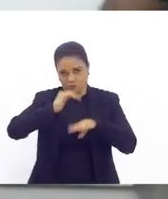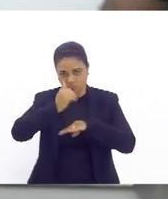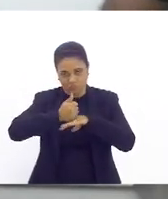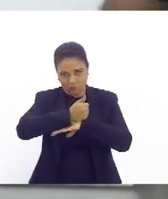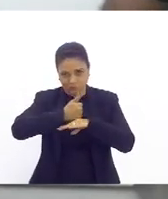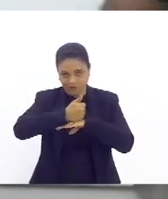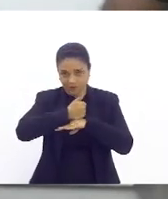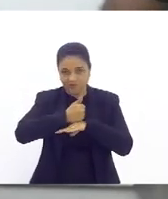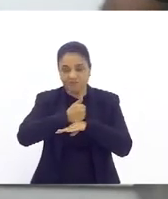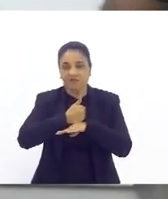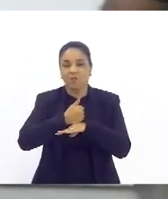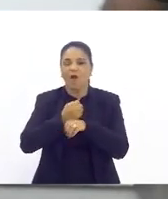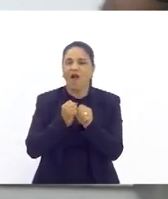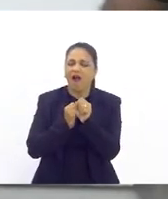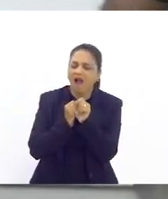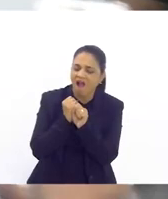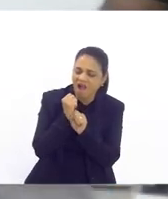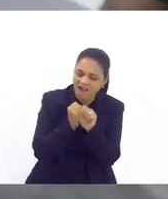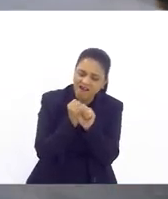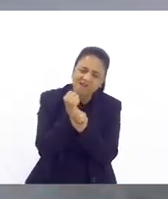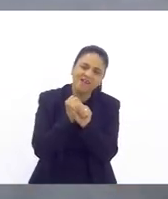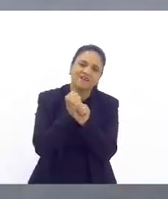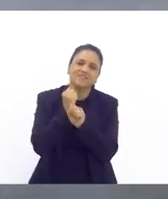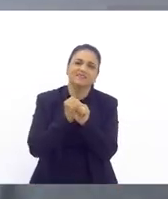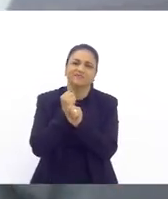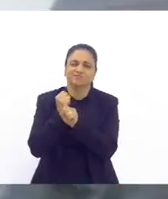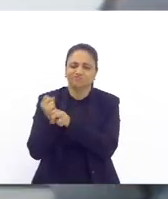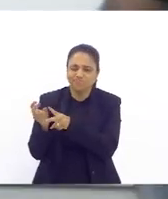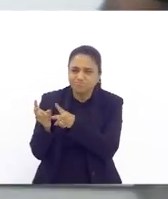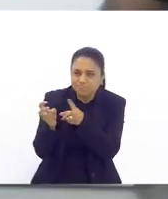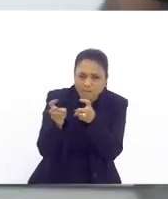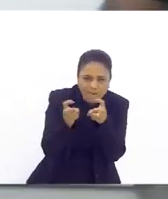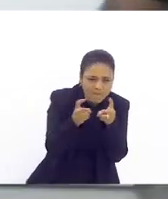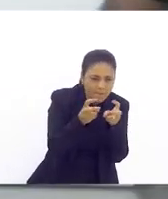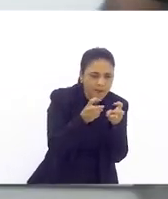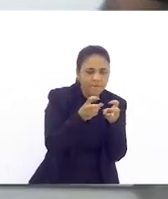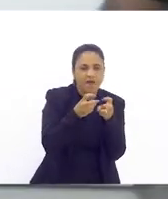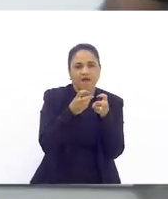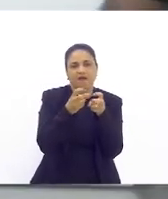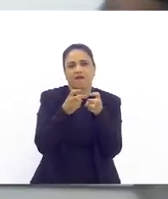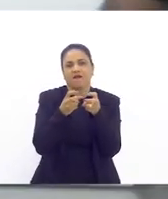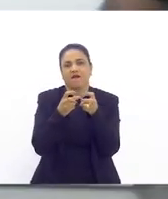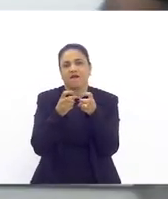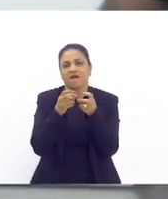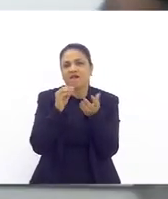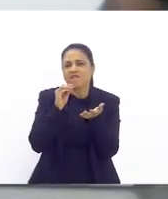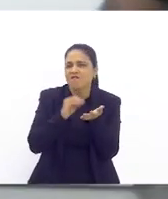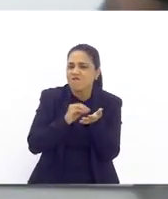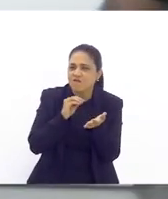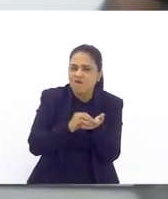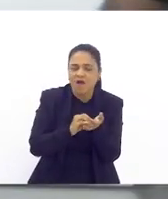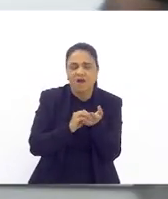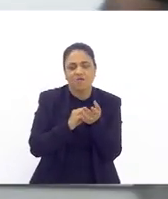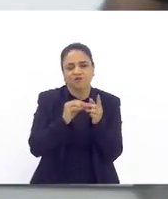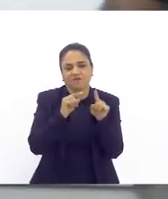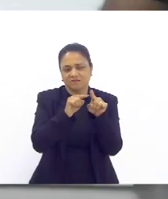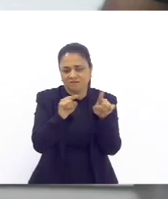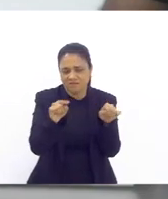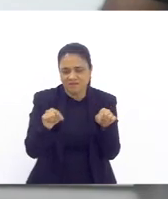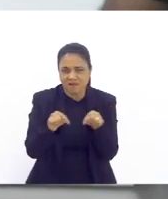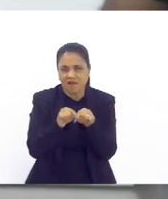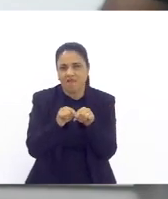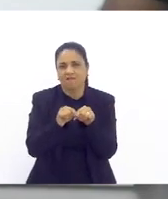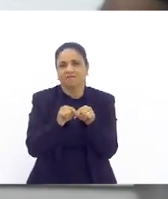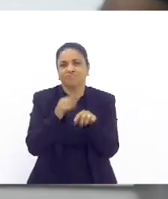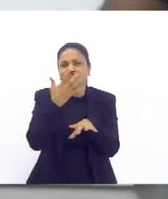nós temos identificado inúmeras carências dentro da sala de aula de diversas disciplinas